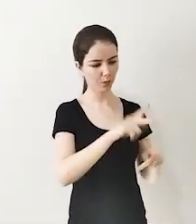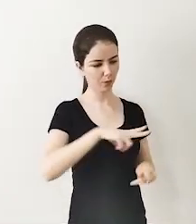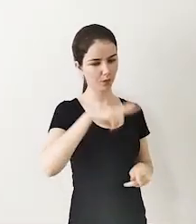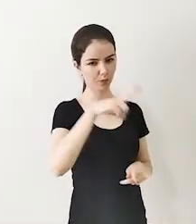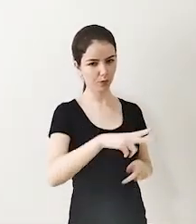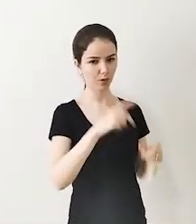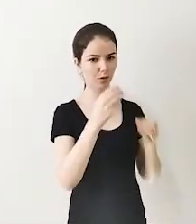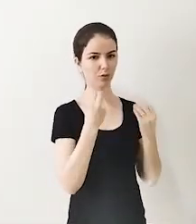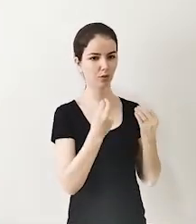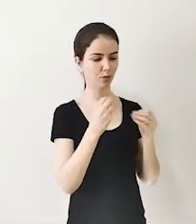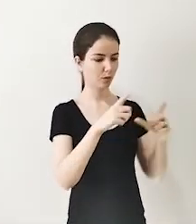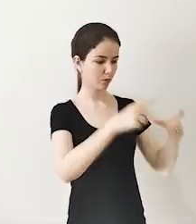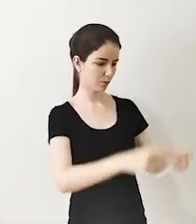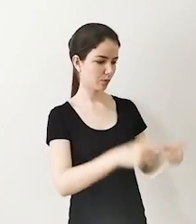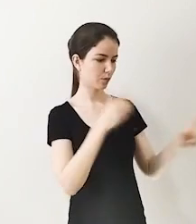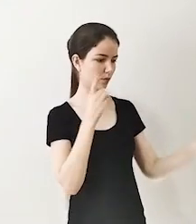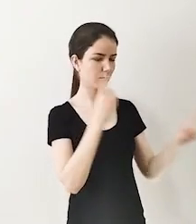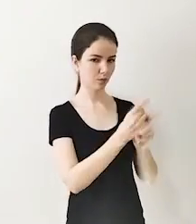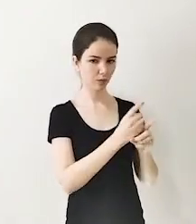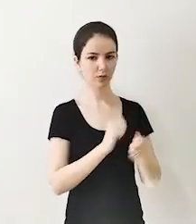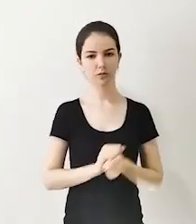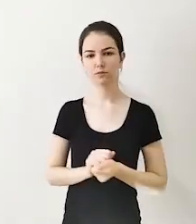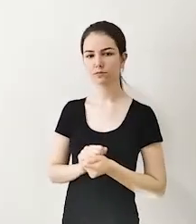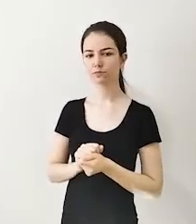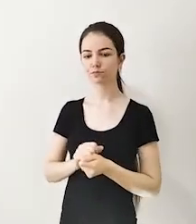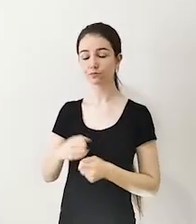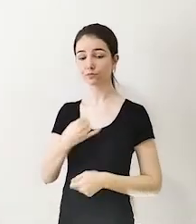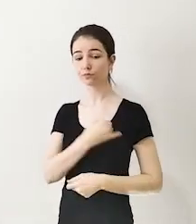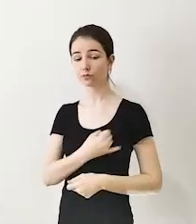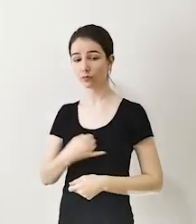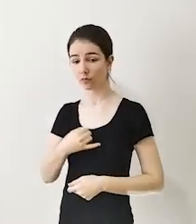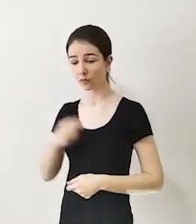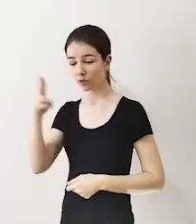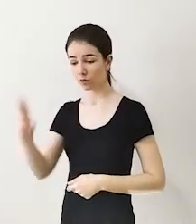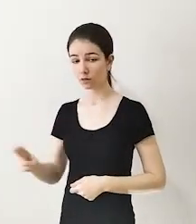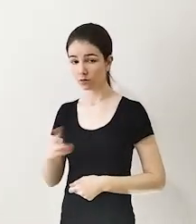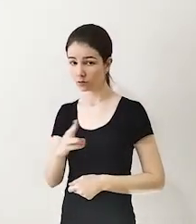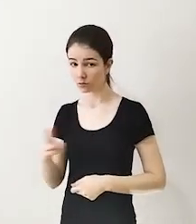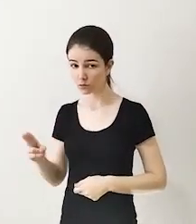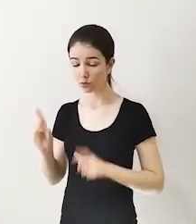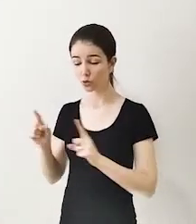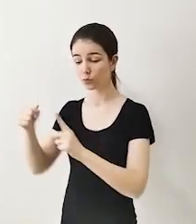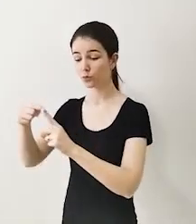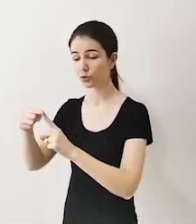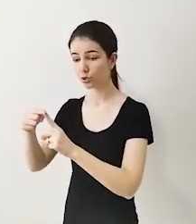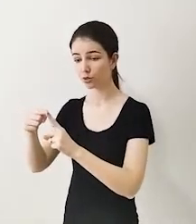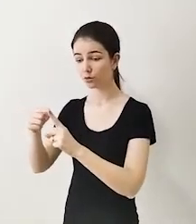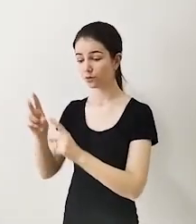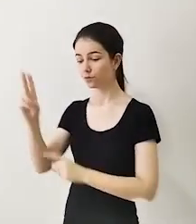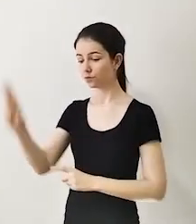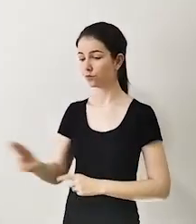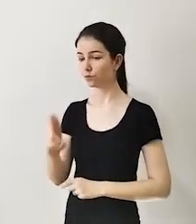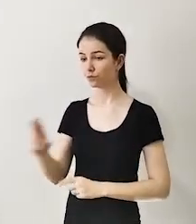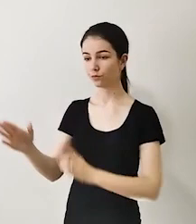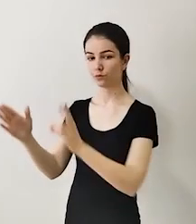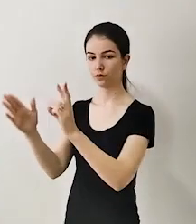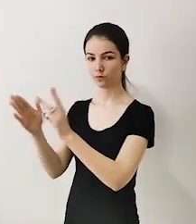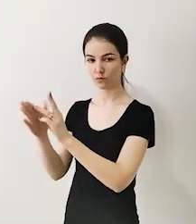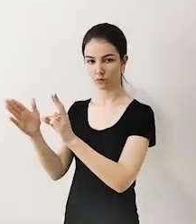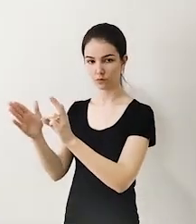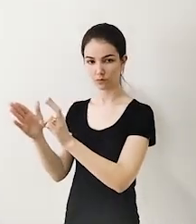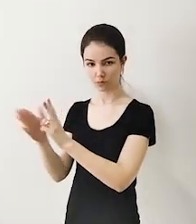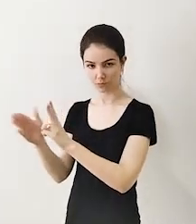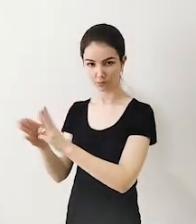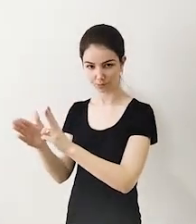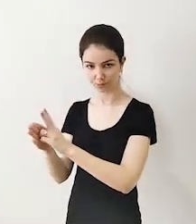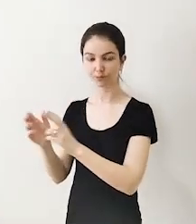jesuítica ou catequética, né, o objetivo era catequizar ou cristianizar os indígenas. O autor principal é o padre José de Anchieta,